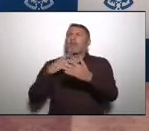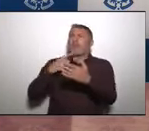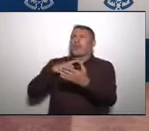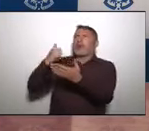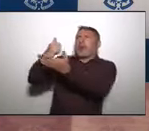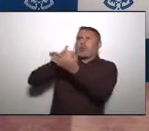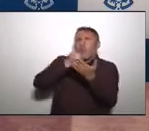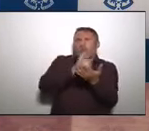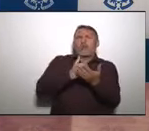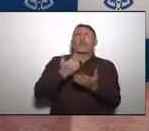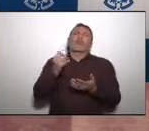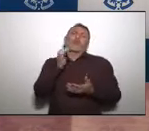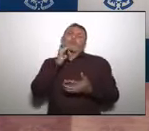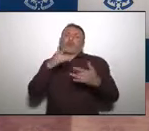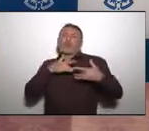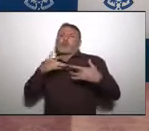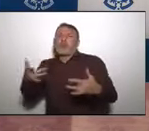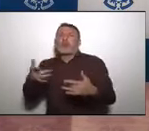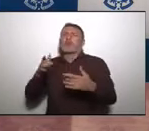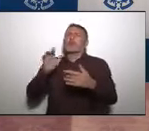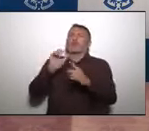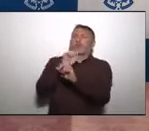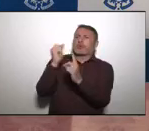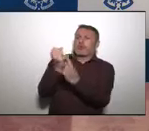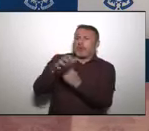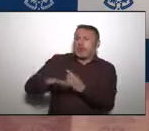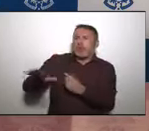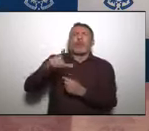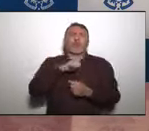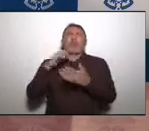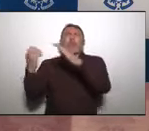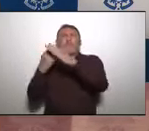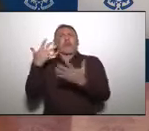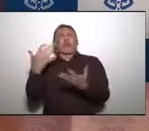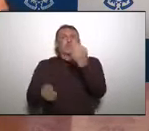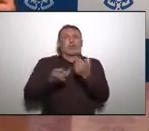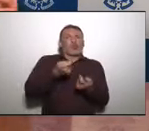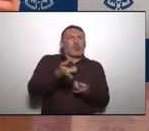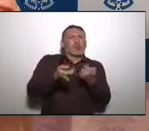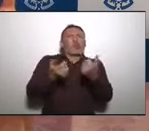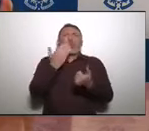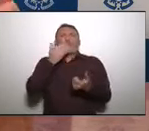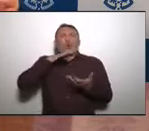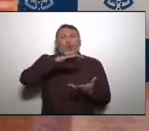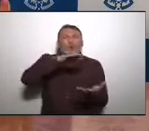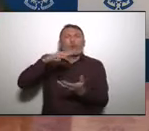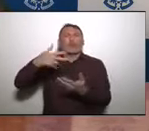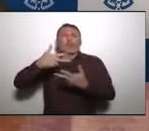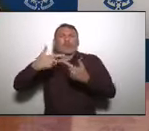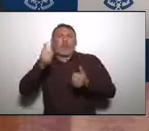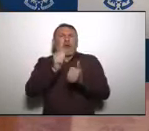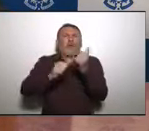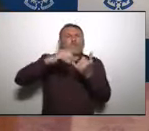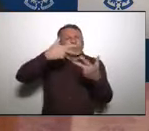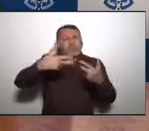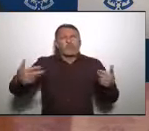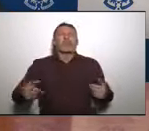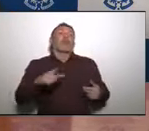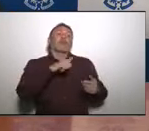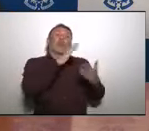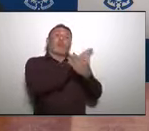social, solidária, de forma solidária, doando alimentos, outros estão estruturando seus servidores, trabalhadores, com álcool gel,